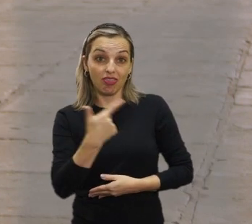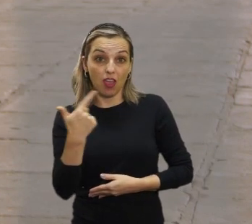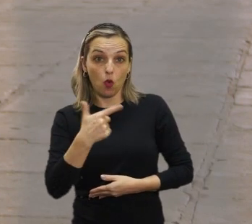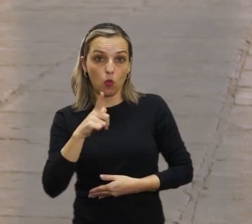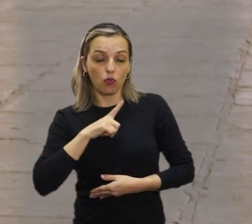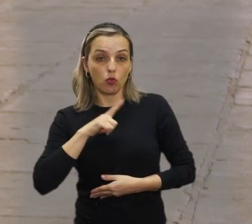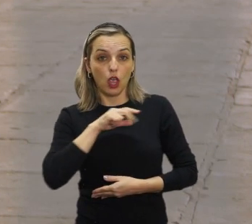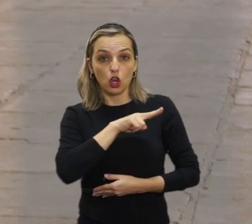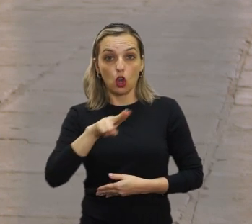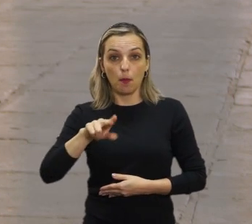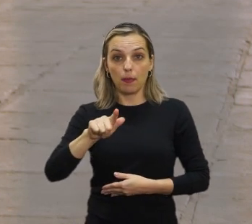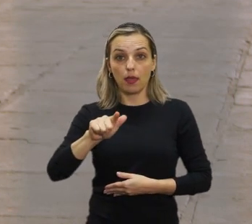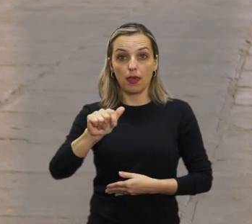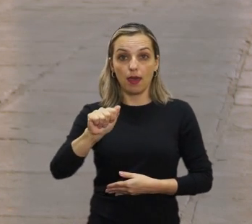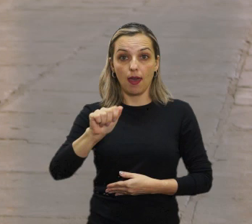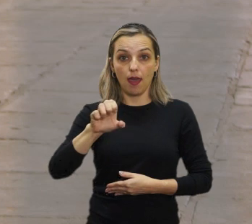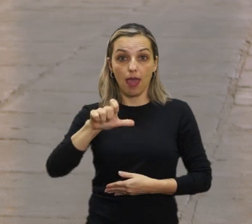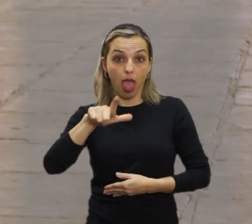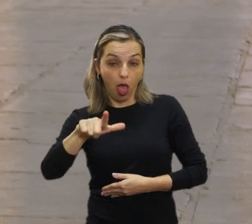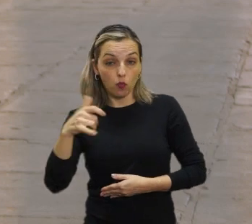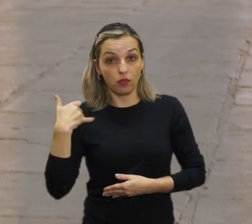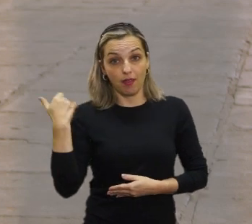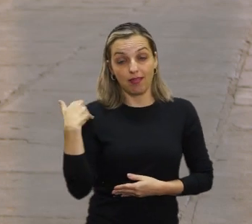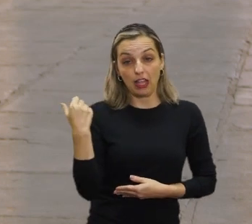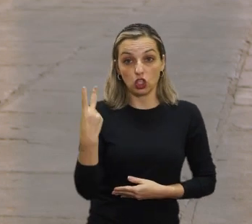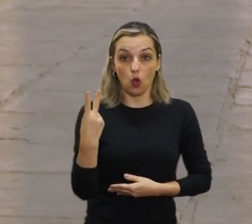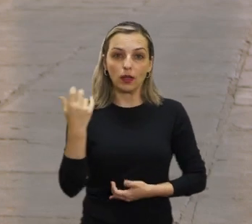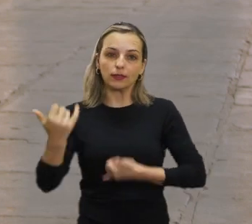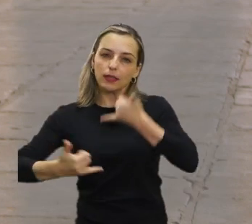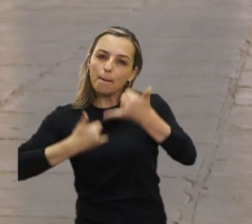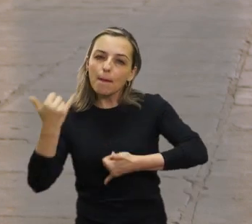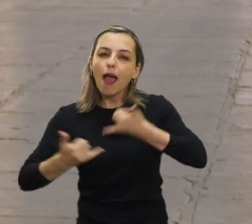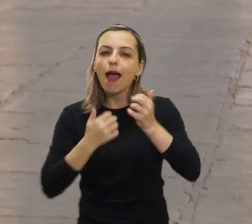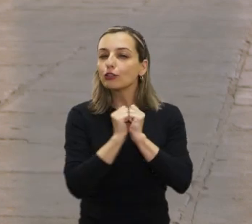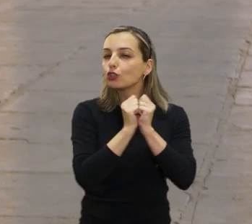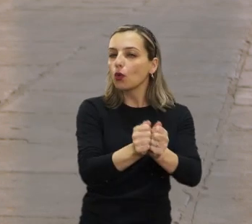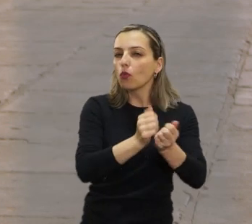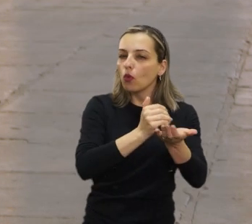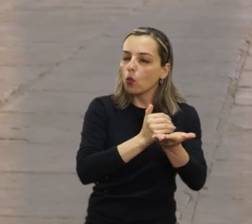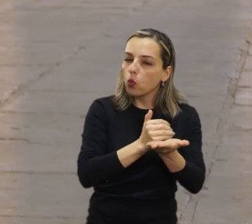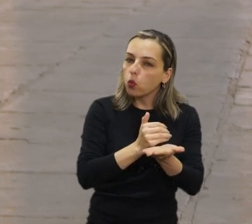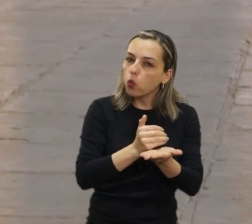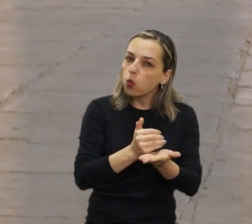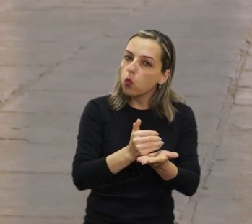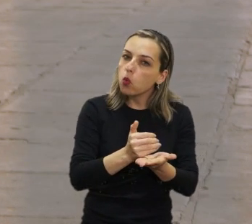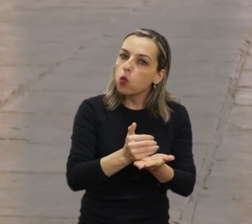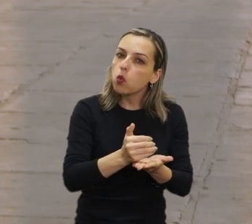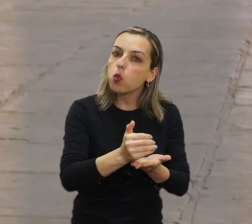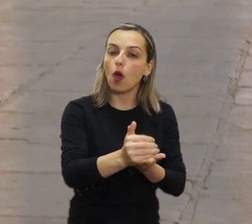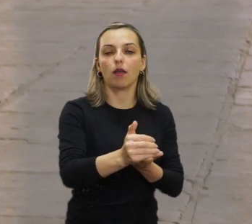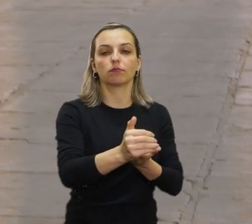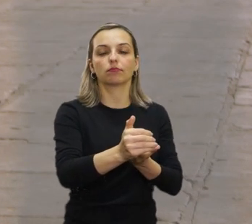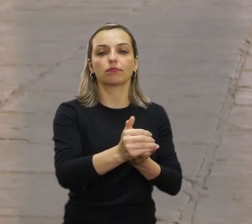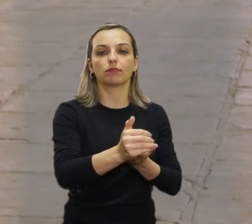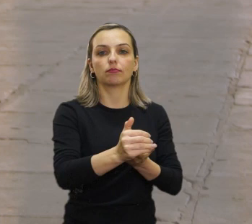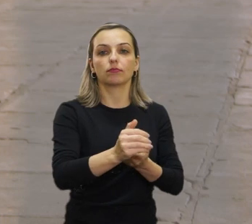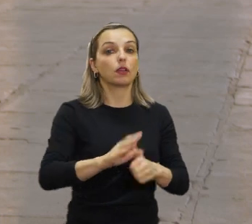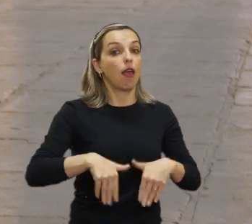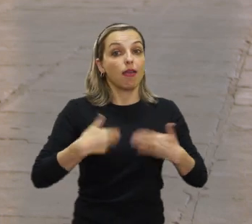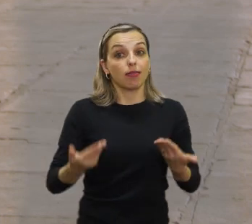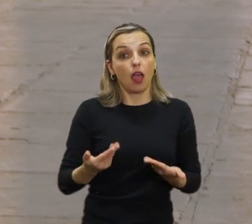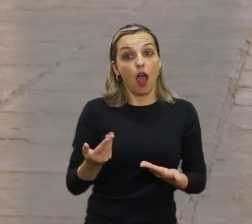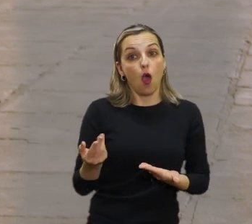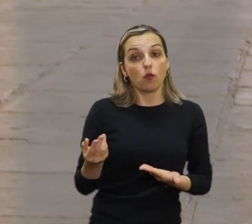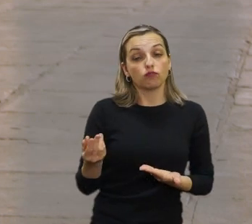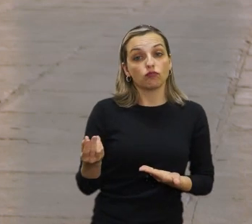a Marina. E agora tem o nosso segundo filho, que nesse meio tempo, enquanto tudo isso foi acontecendo, nasceu o Gael, né, hoje está com 2 anos.